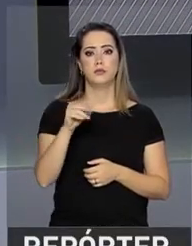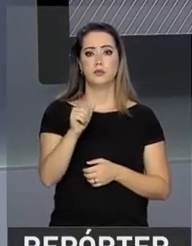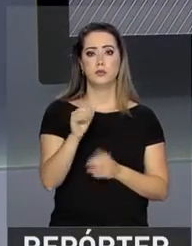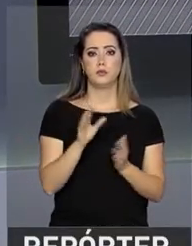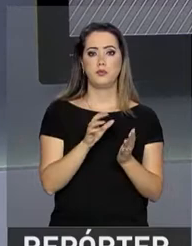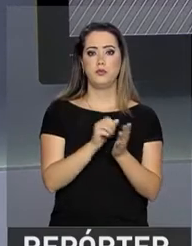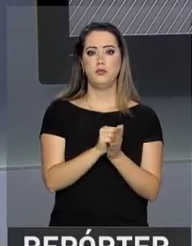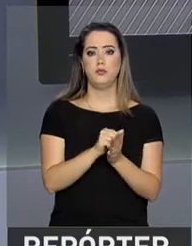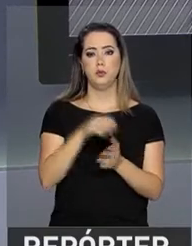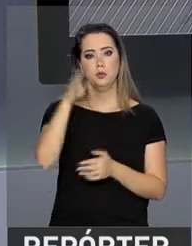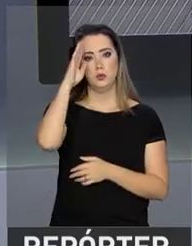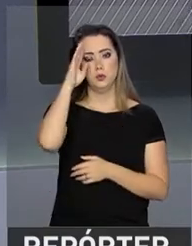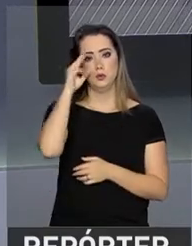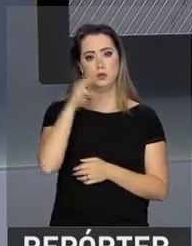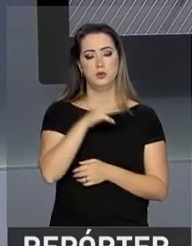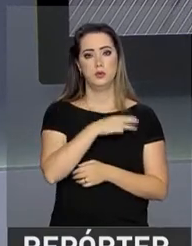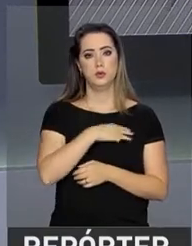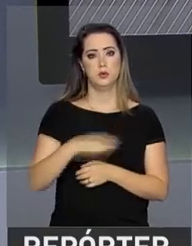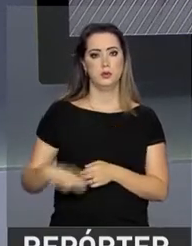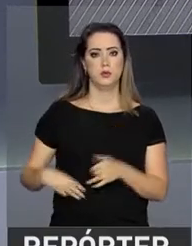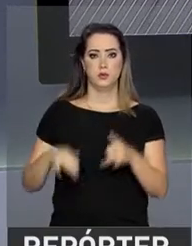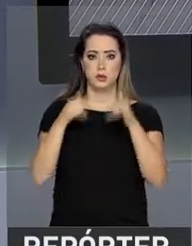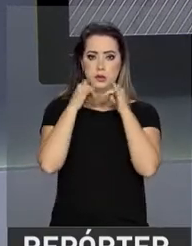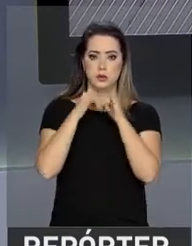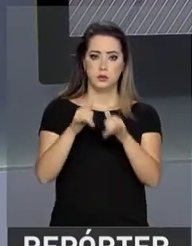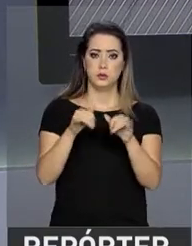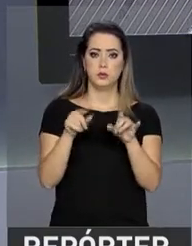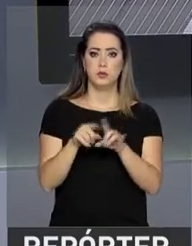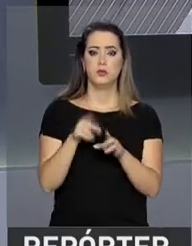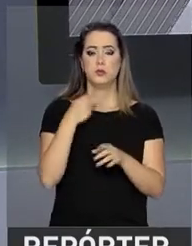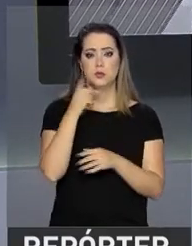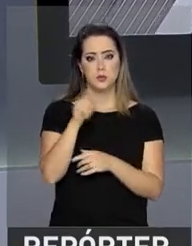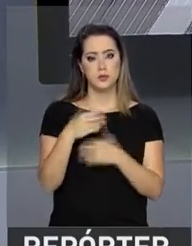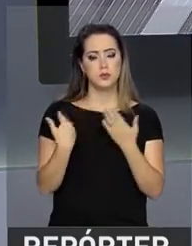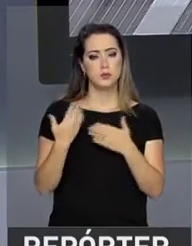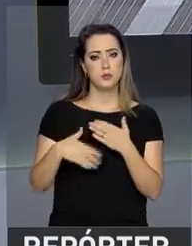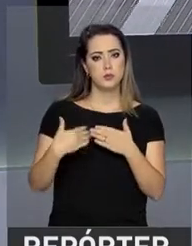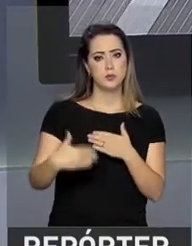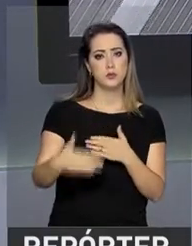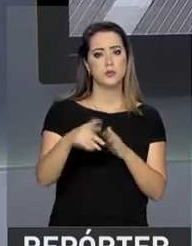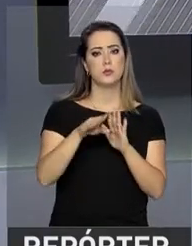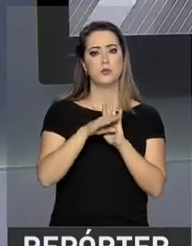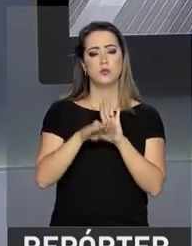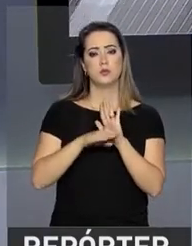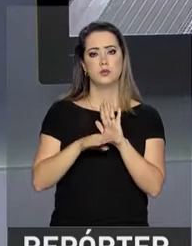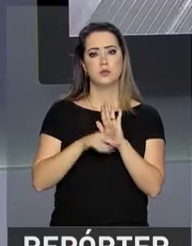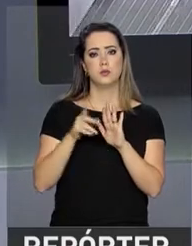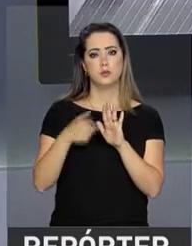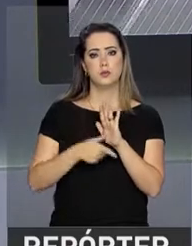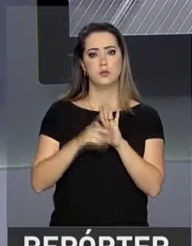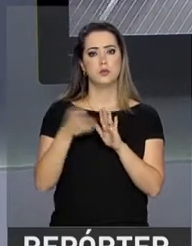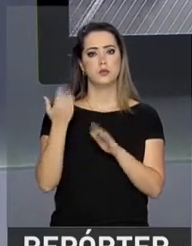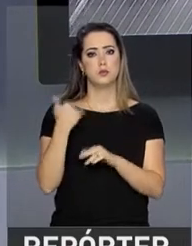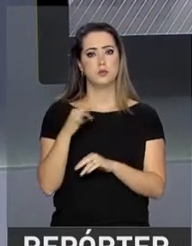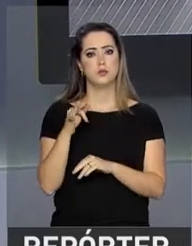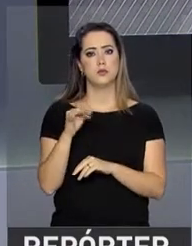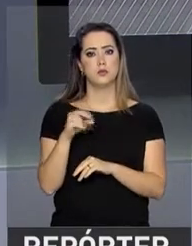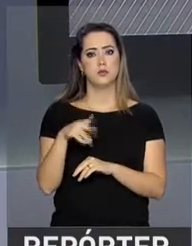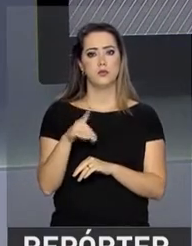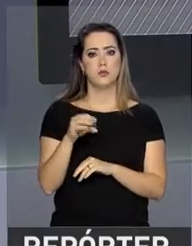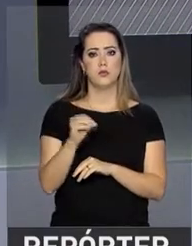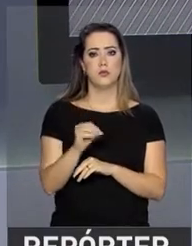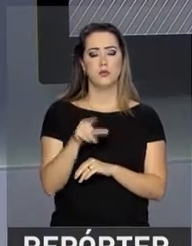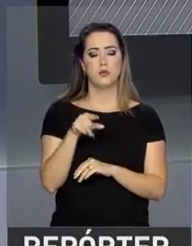o ministério de minas e energia ele garantiu que vai dar continuidade aos projetos já iniciados na gestão de fernando coelho filho